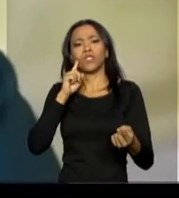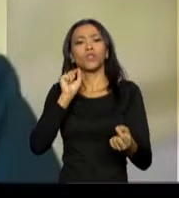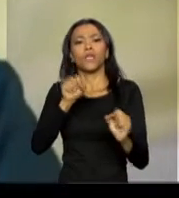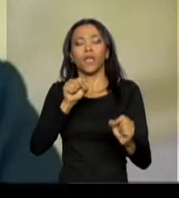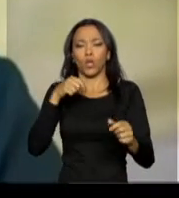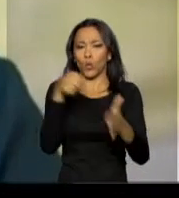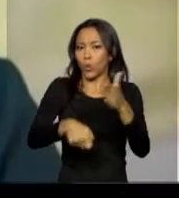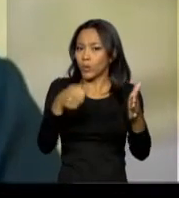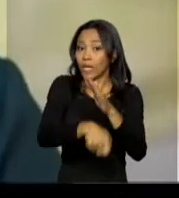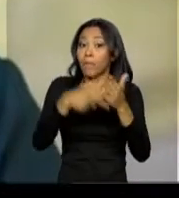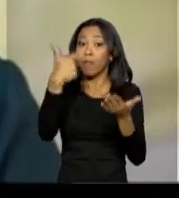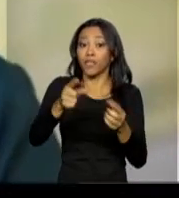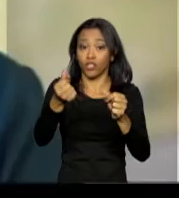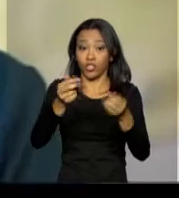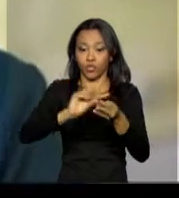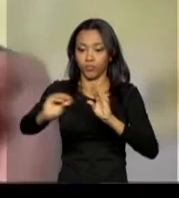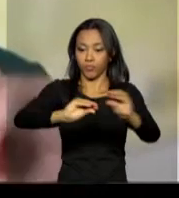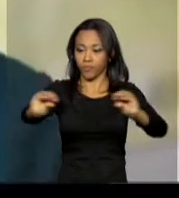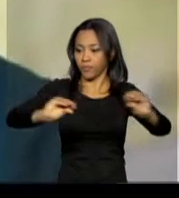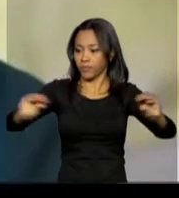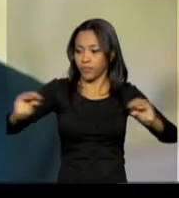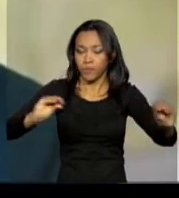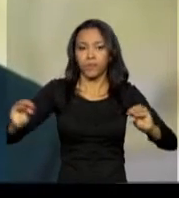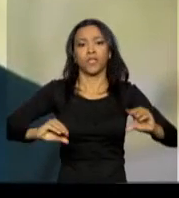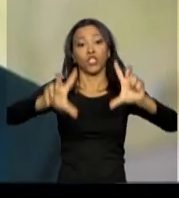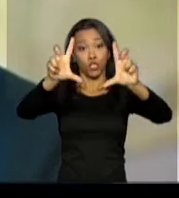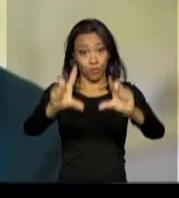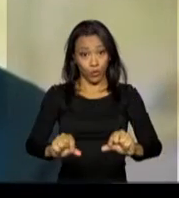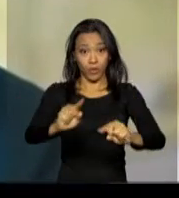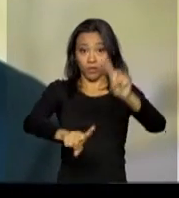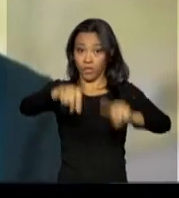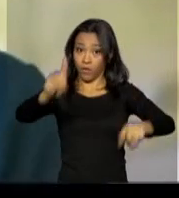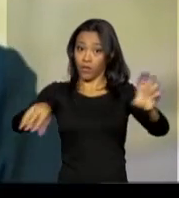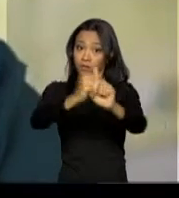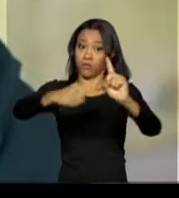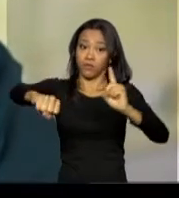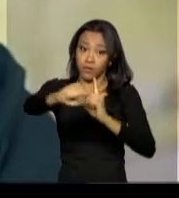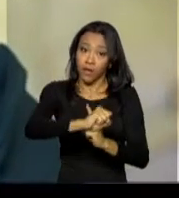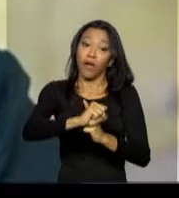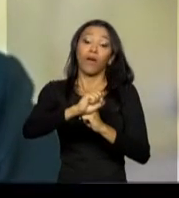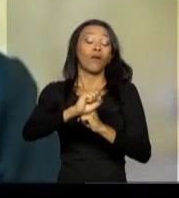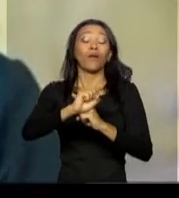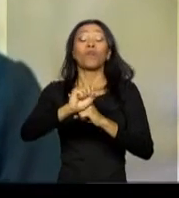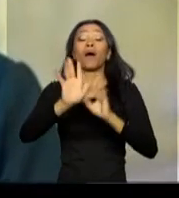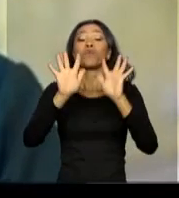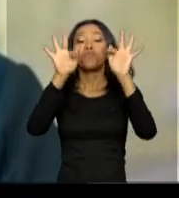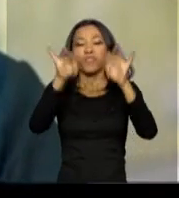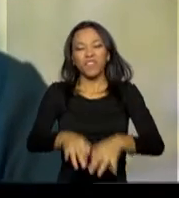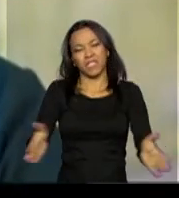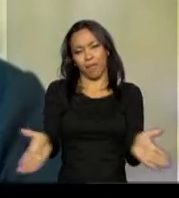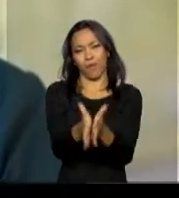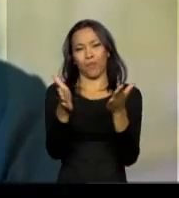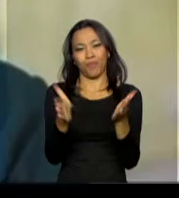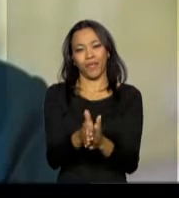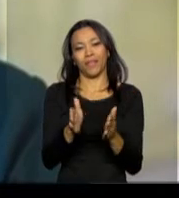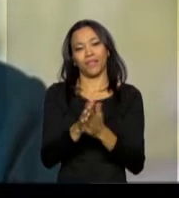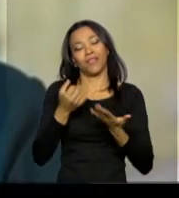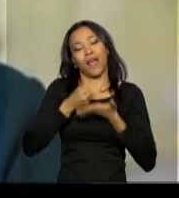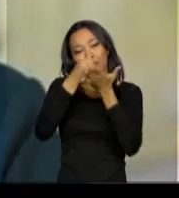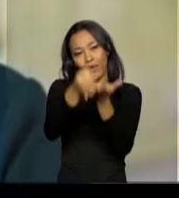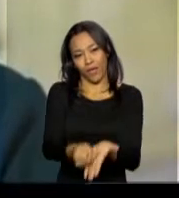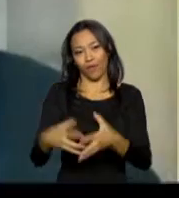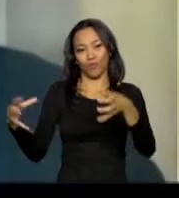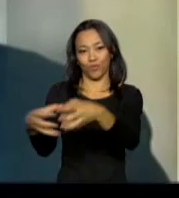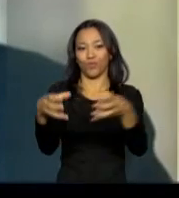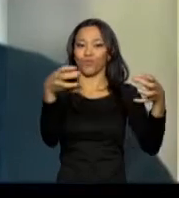de mais distribuição de renda, diminuição da desigualdade, pelo fim da miséria e em defesa das